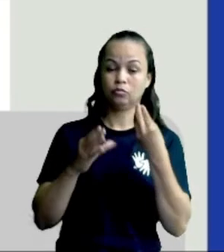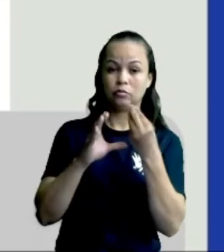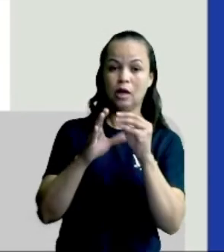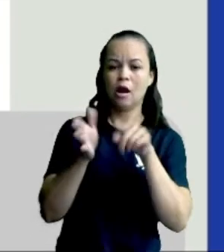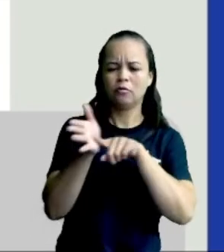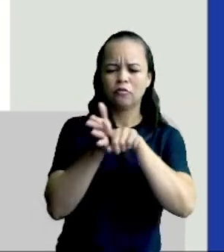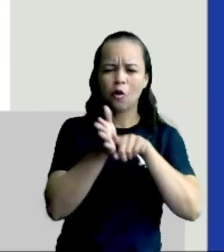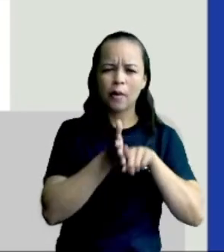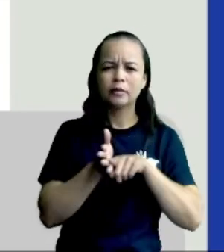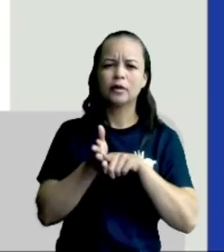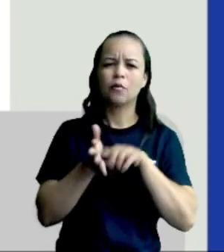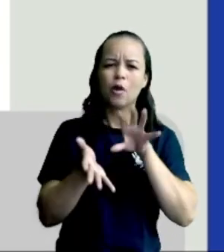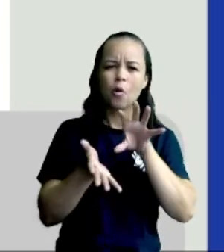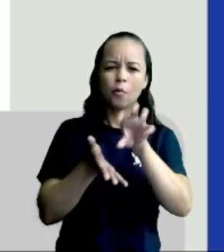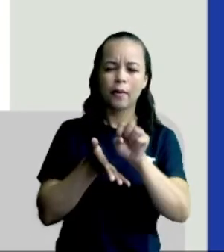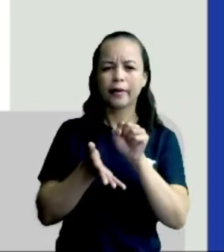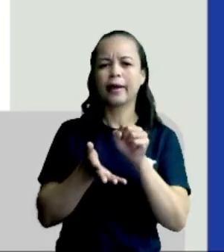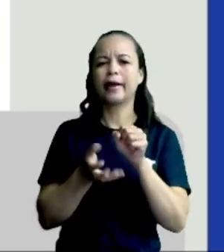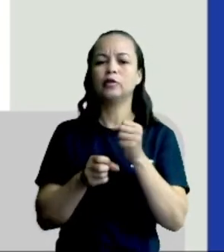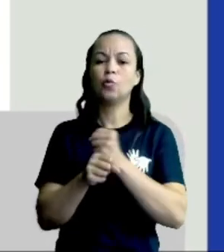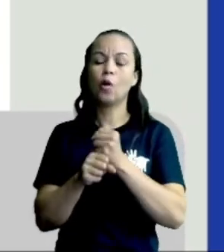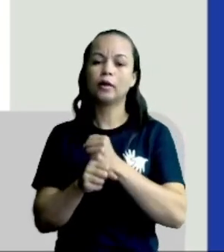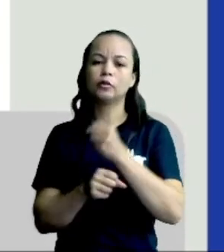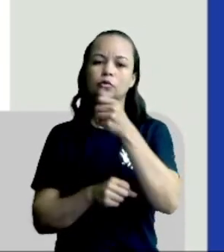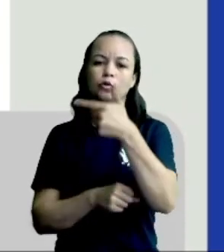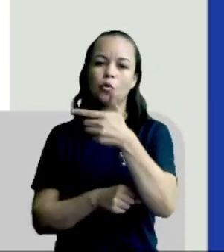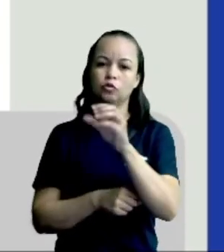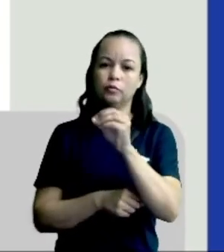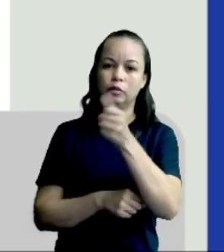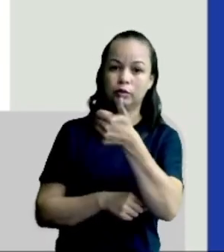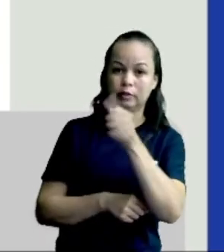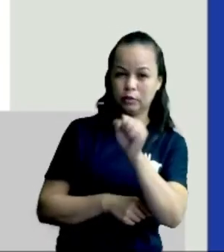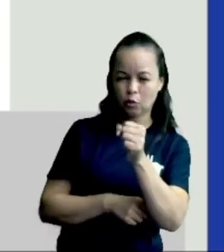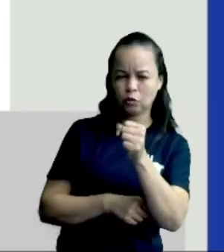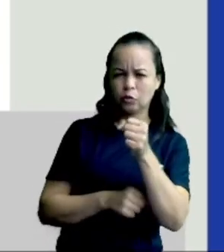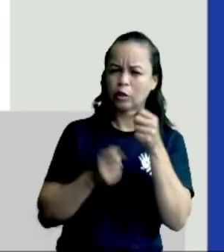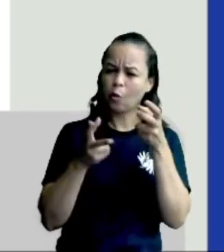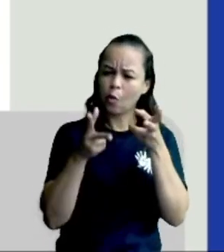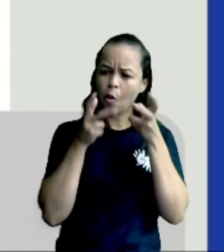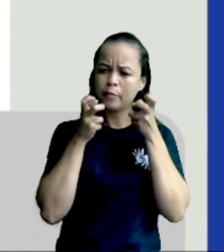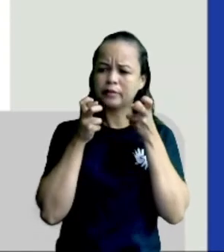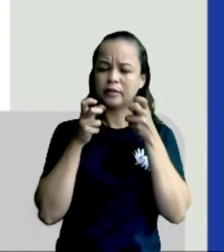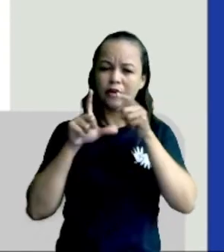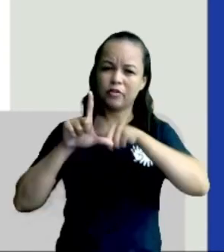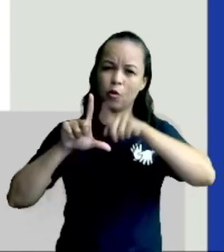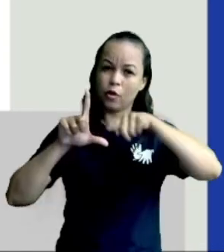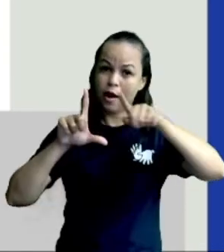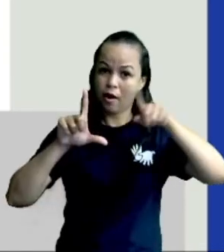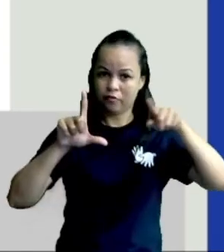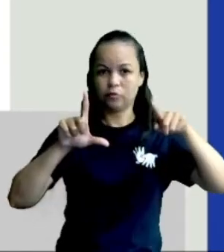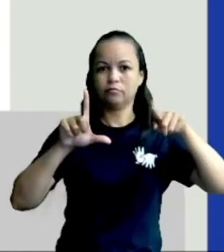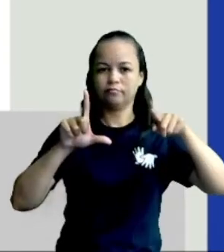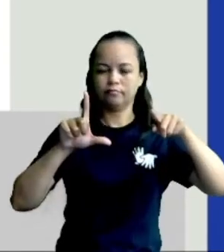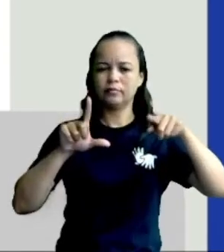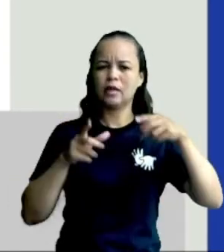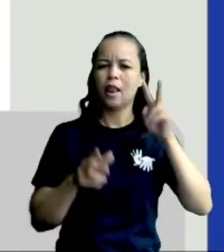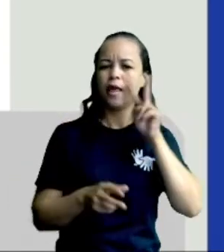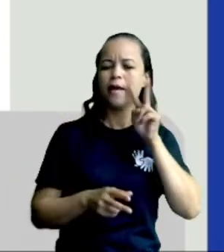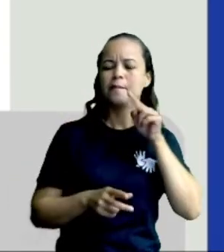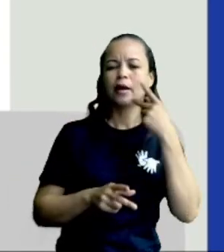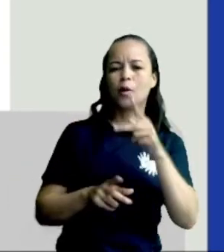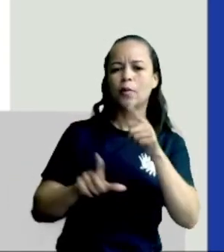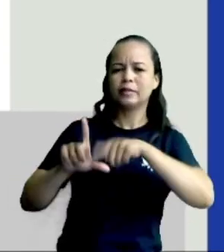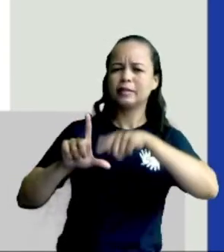informação de 2018, tá certo? Então, olha esse gráfico aí. Lembrando, esse gráfico, ele é